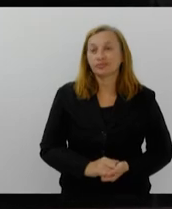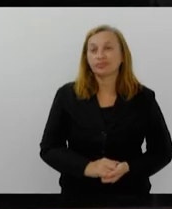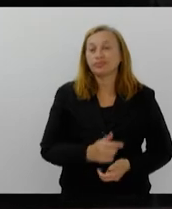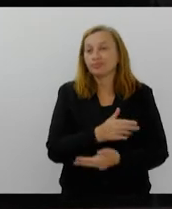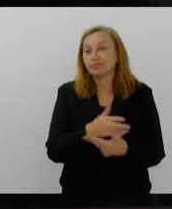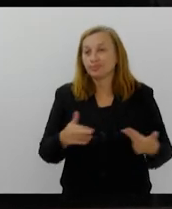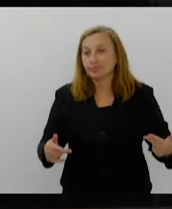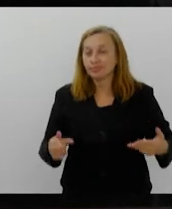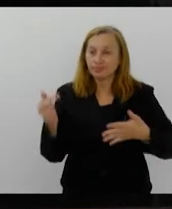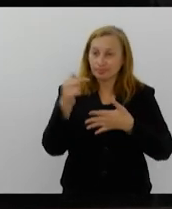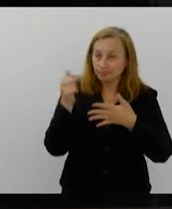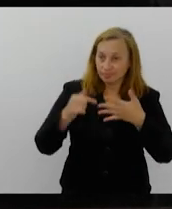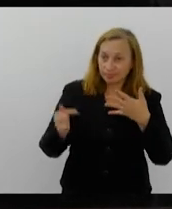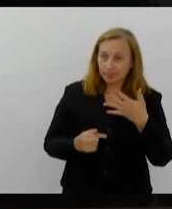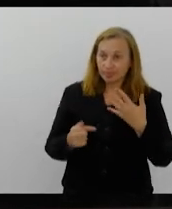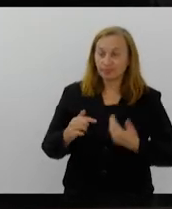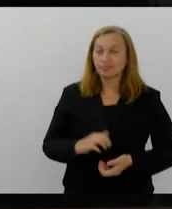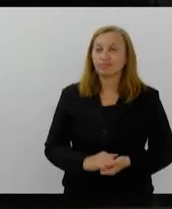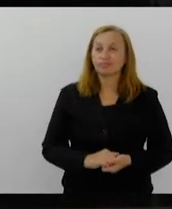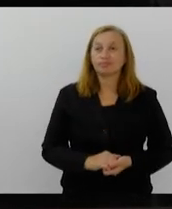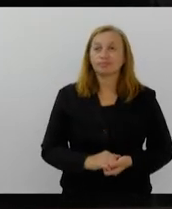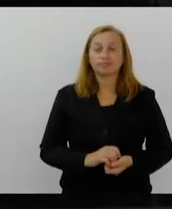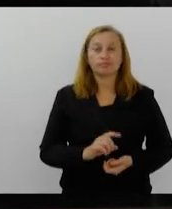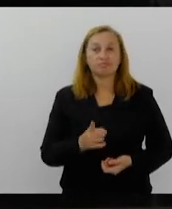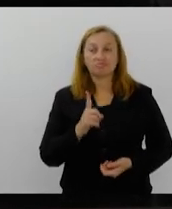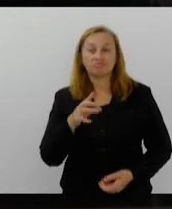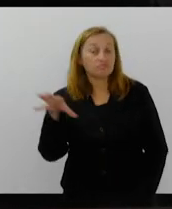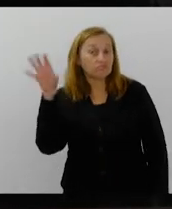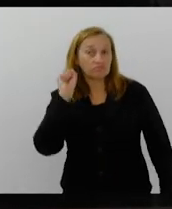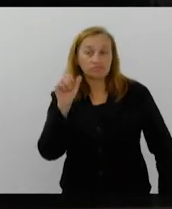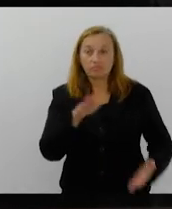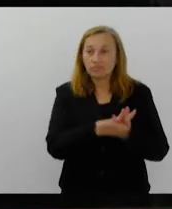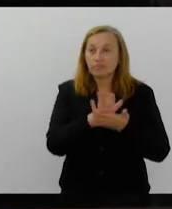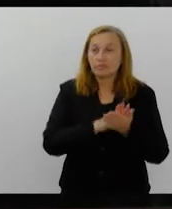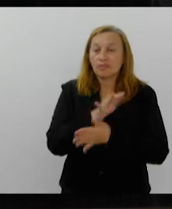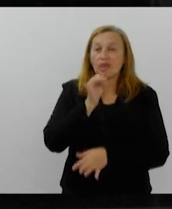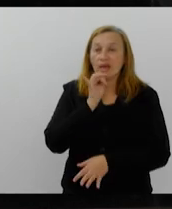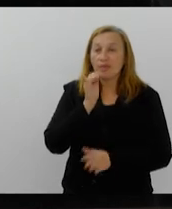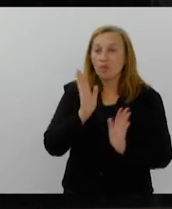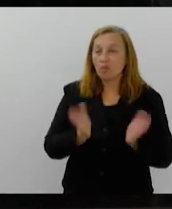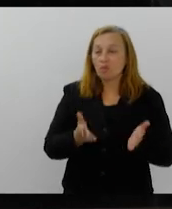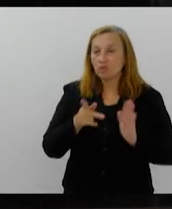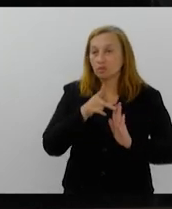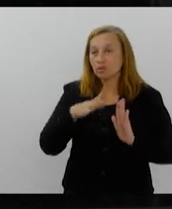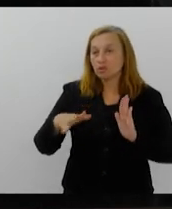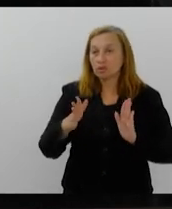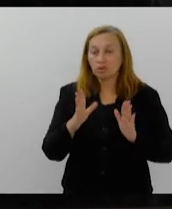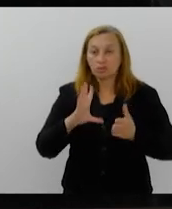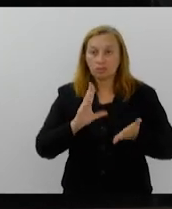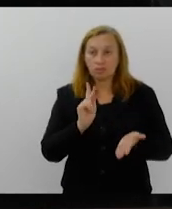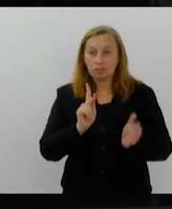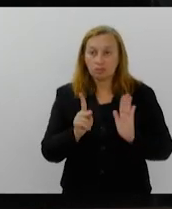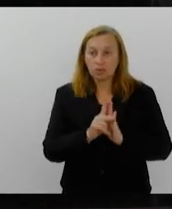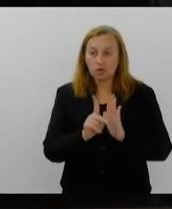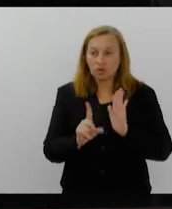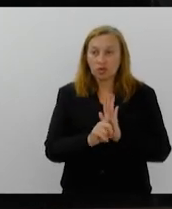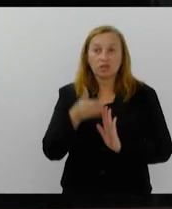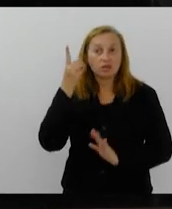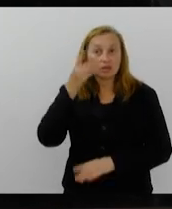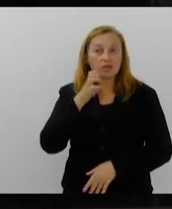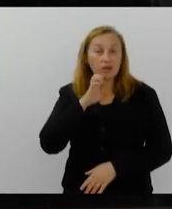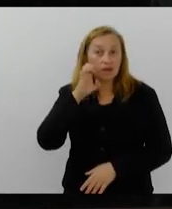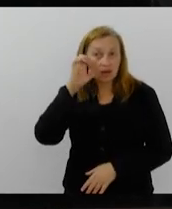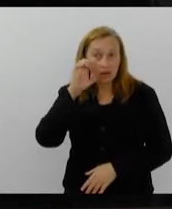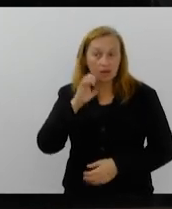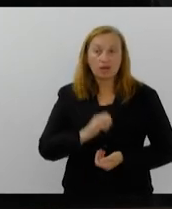diversos aspectos, mas não somos ouvidos. Eu, por exemplo, hoje, protocolei um projeto, deputado Élica Takimoto,